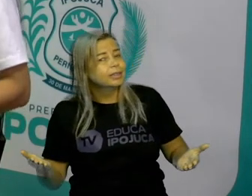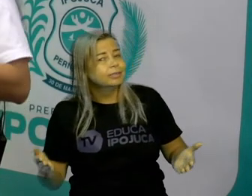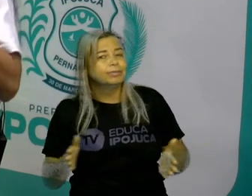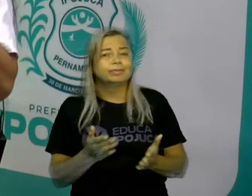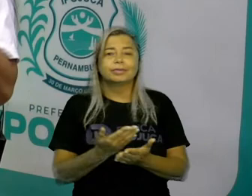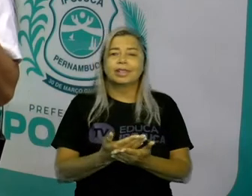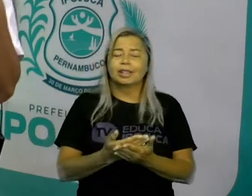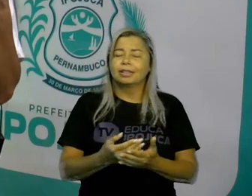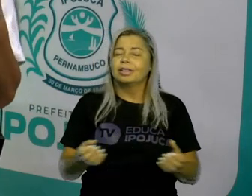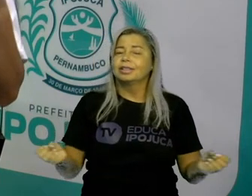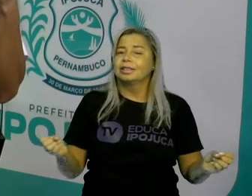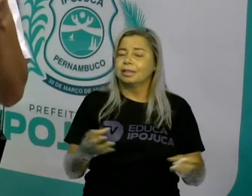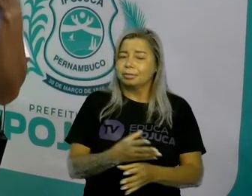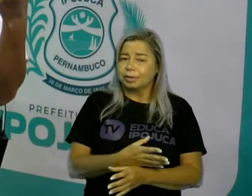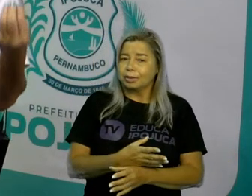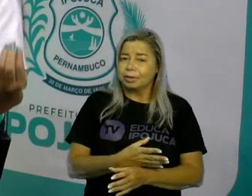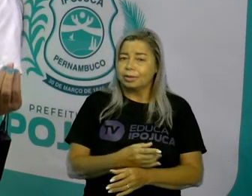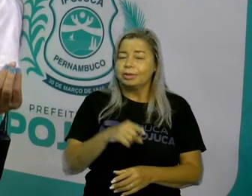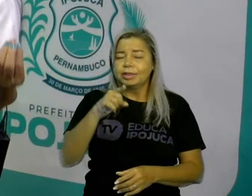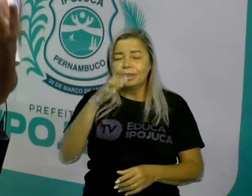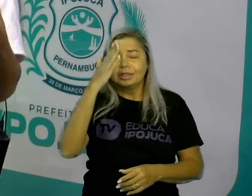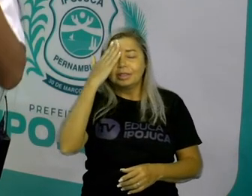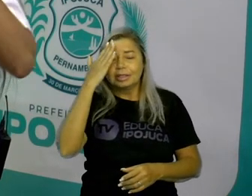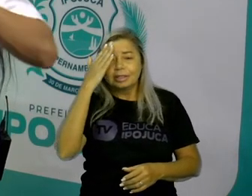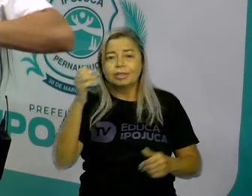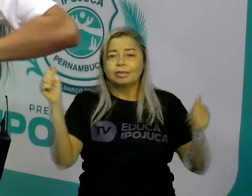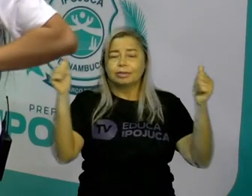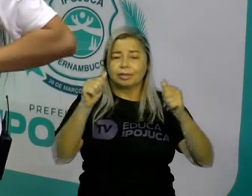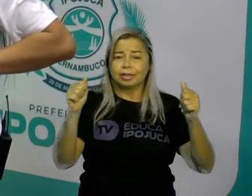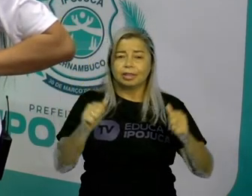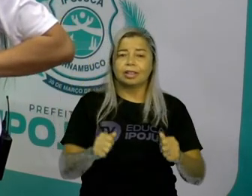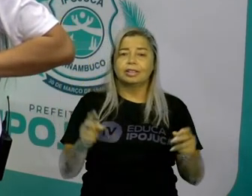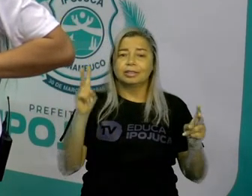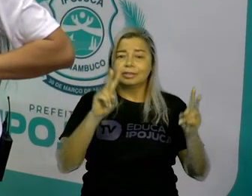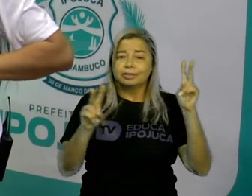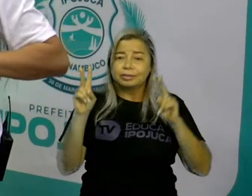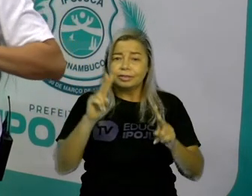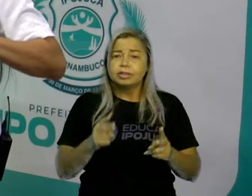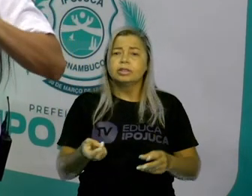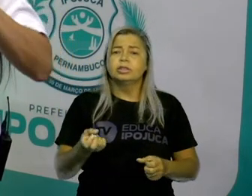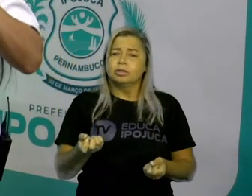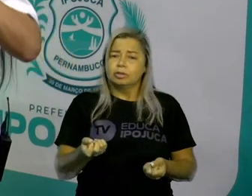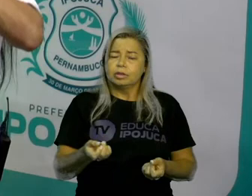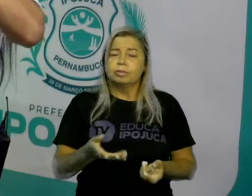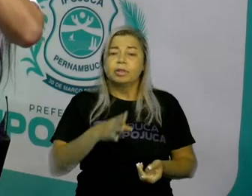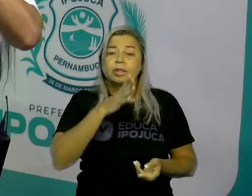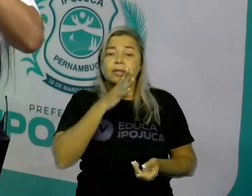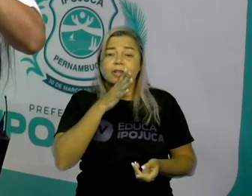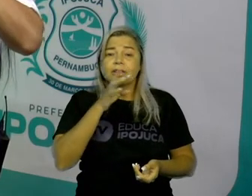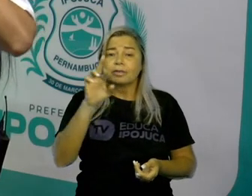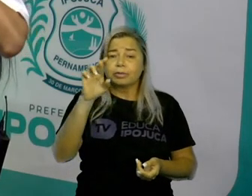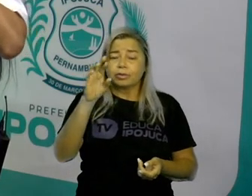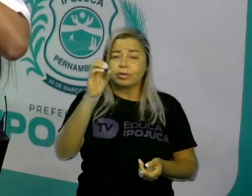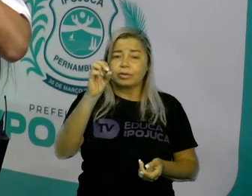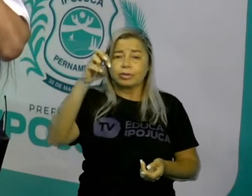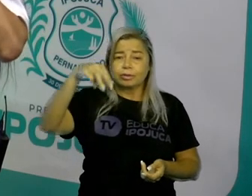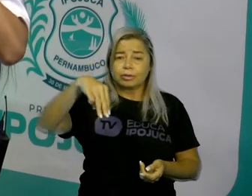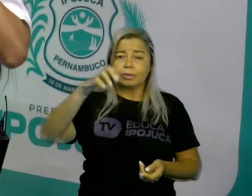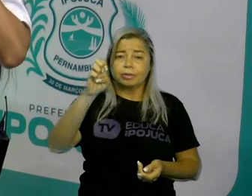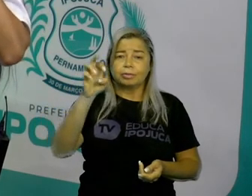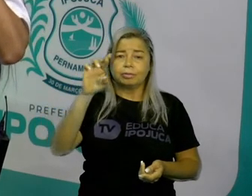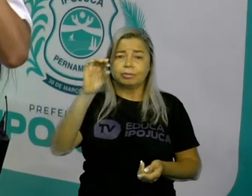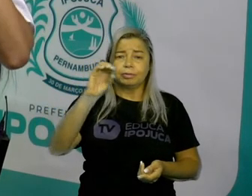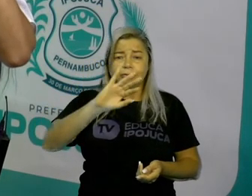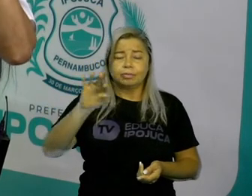terminou, entendemos o que é arte visual. Vimos aí um pouco de Romero Brito, que ele faz vários desenhos,